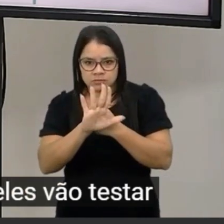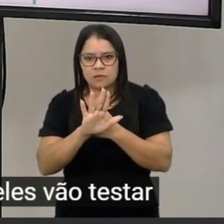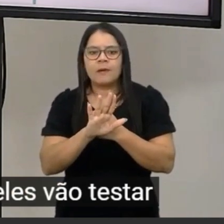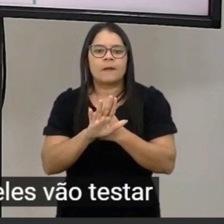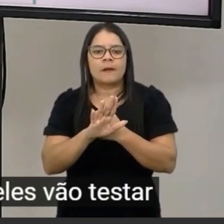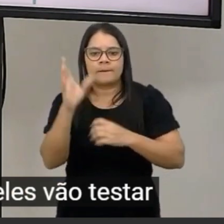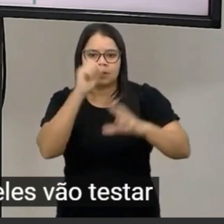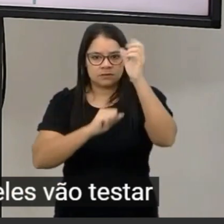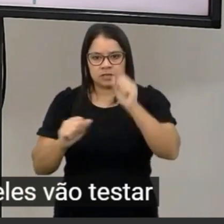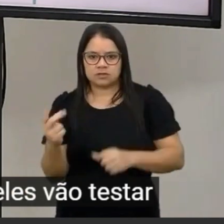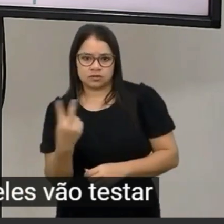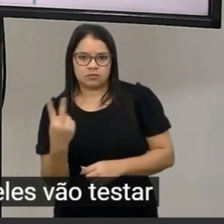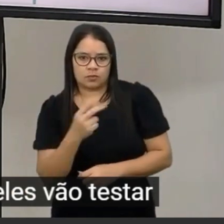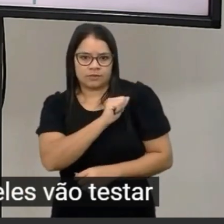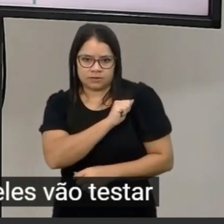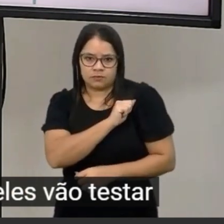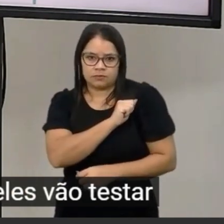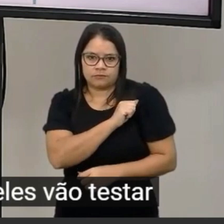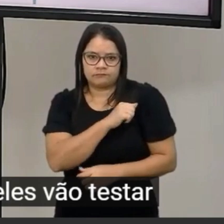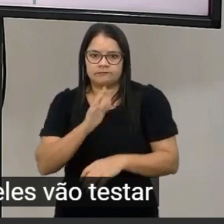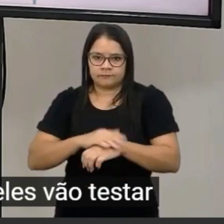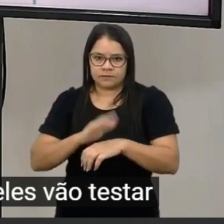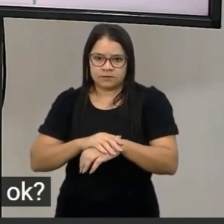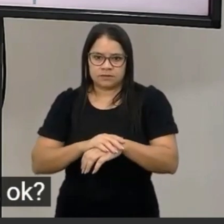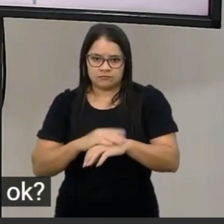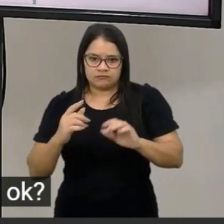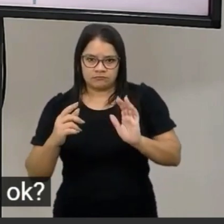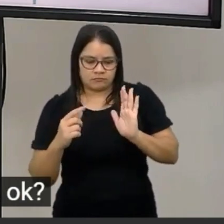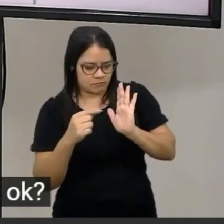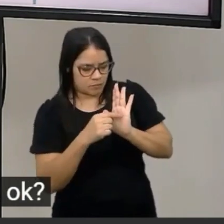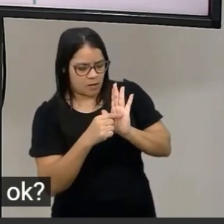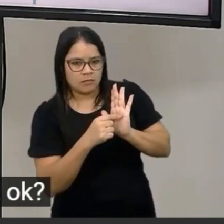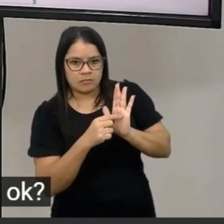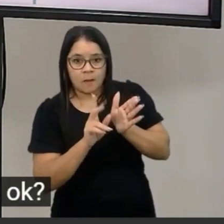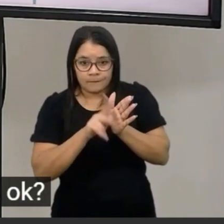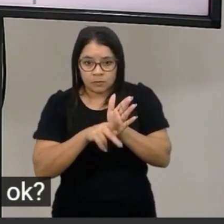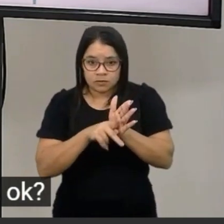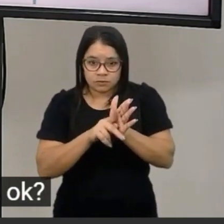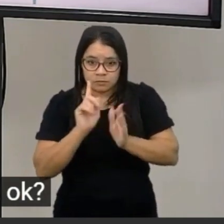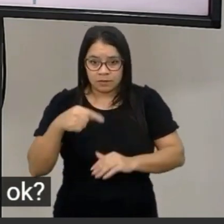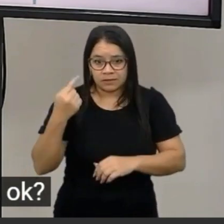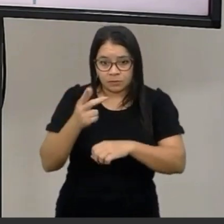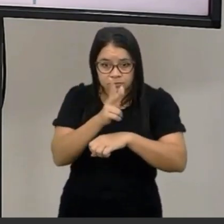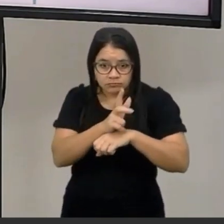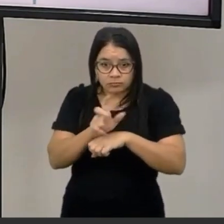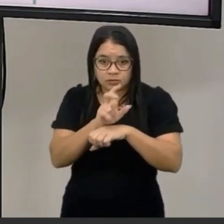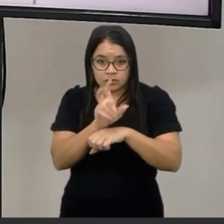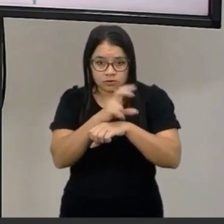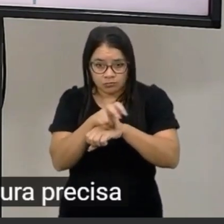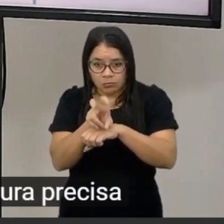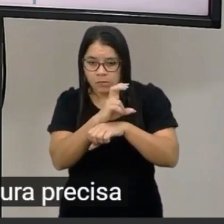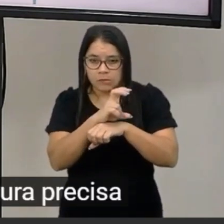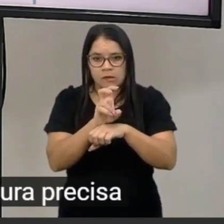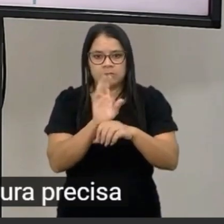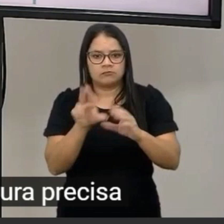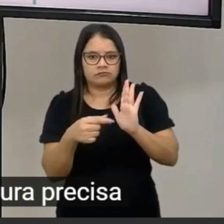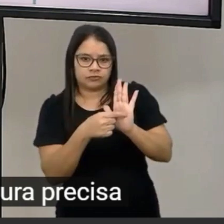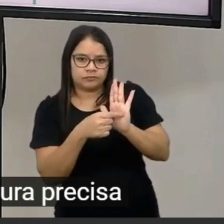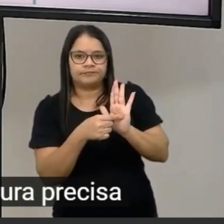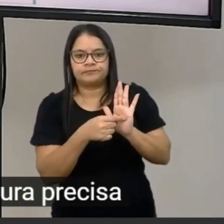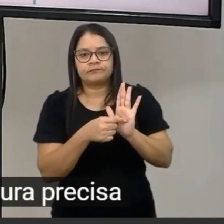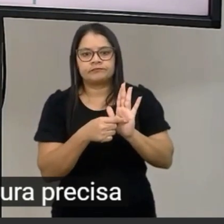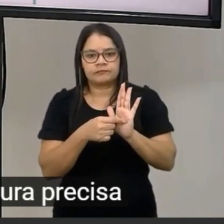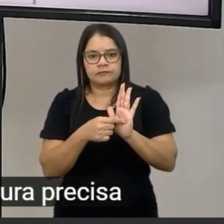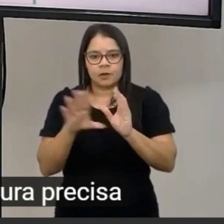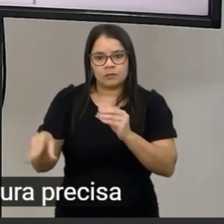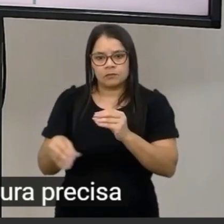gente pode fazer uma aprendizagem em pares, então os estudantes em pares eles vão fazer isso, eles vão testar a programação para depois passar para o protótipo, ok? O